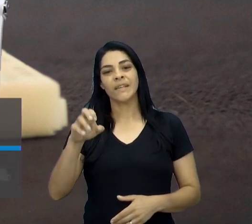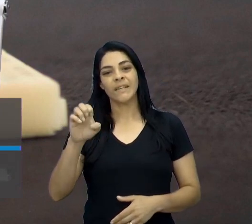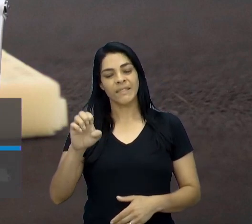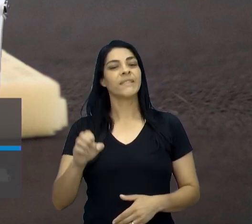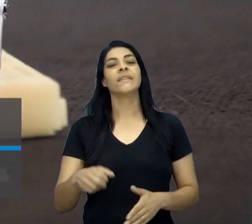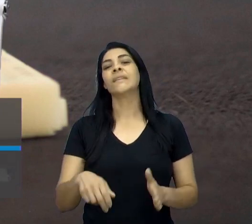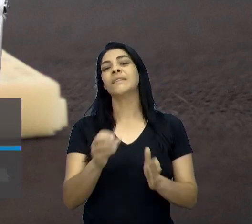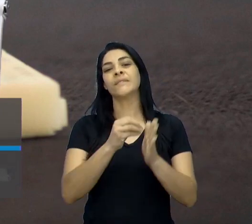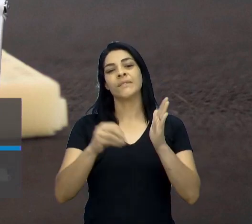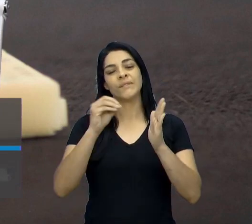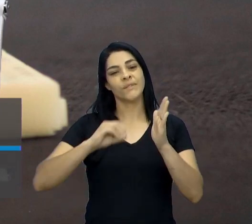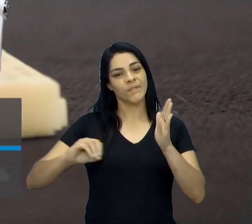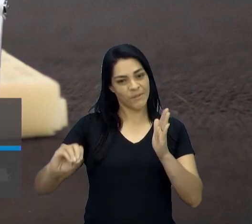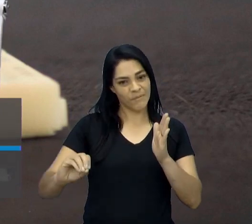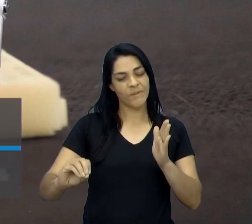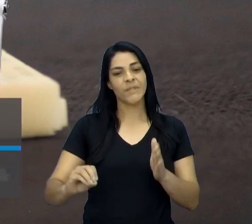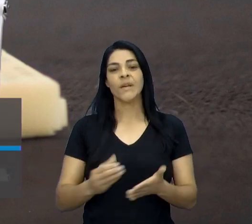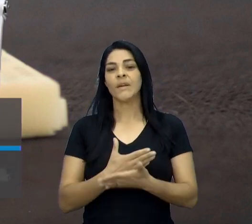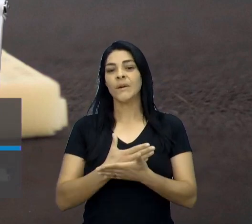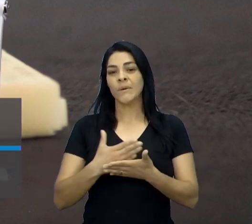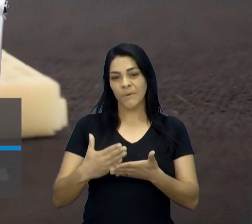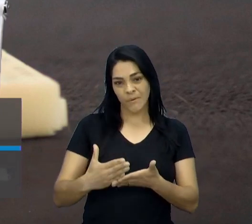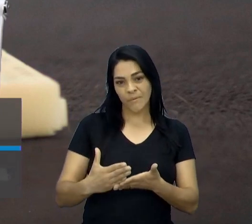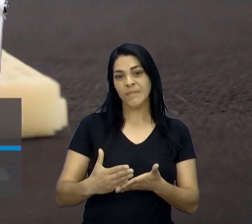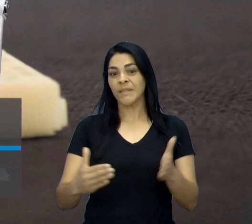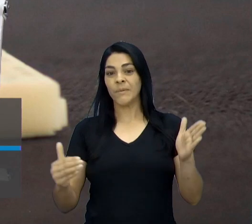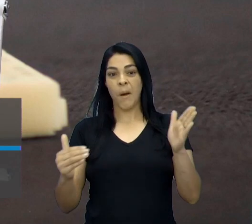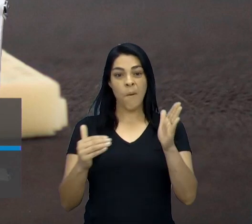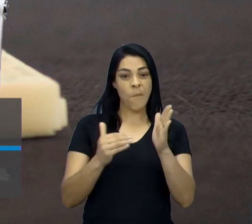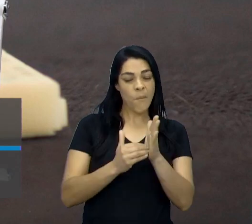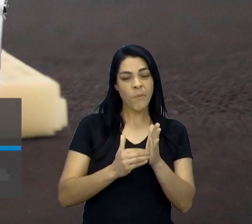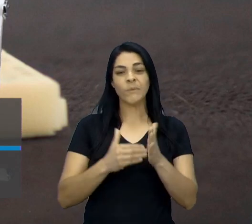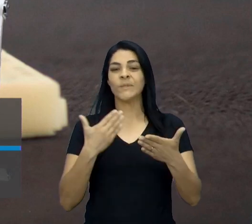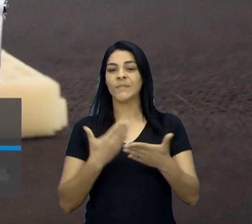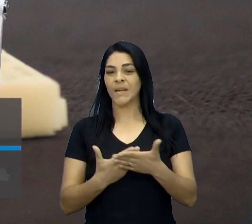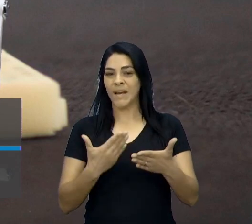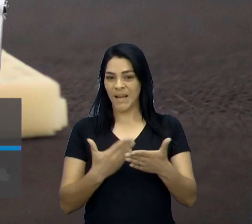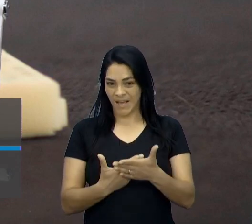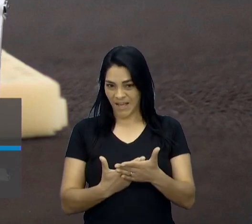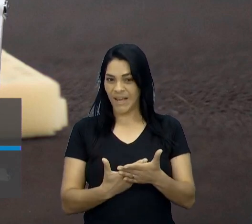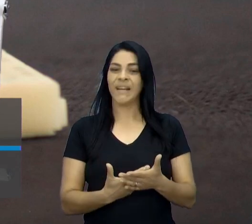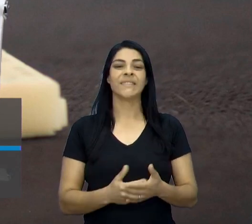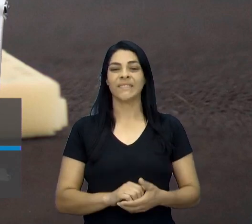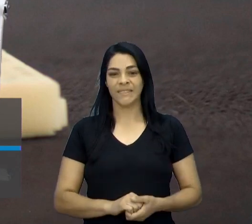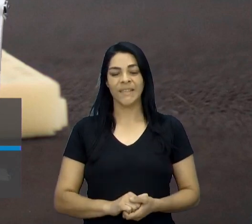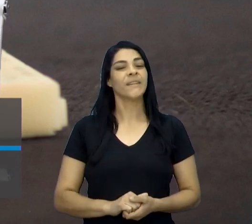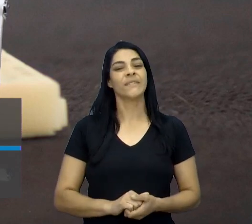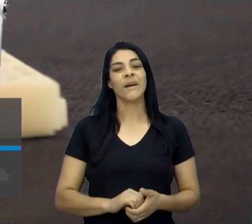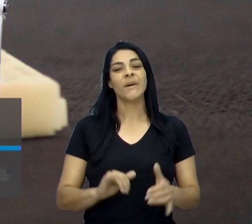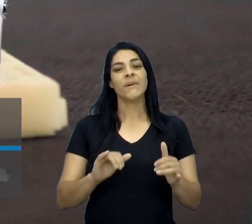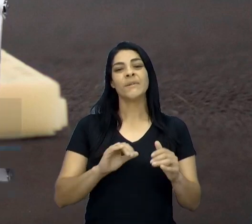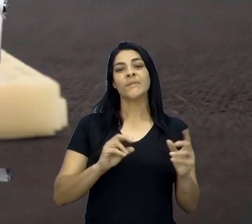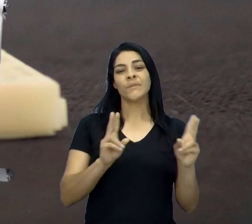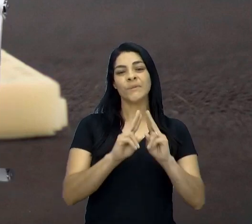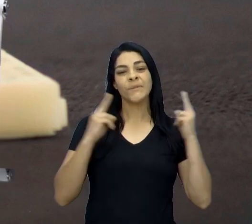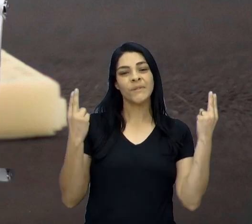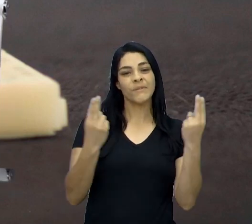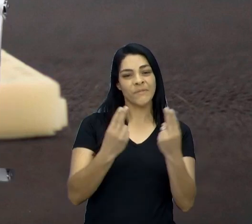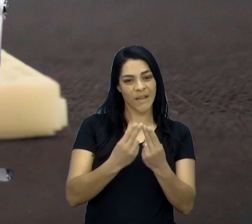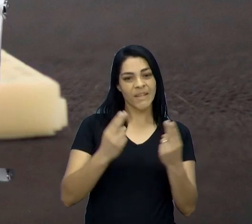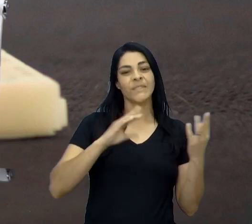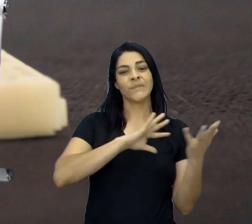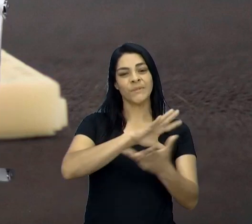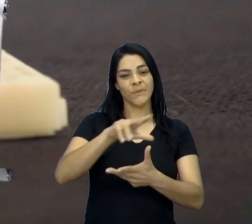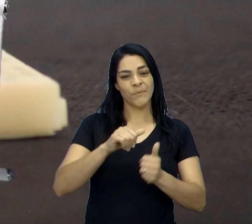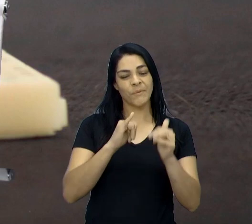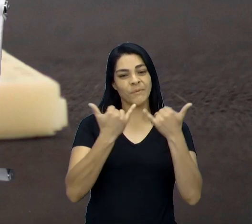começando mais uma aula. Na verdade, é a nossa última aula aí do componente universo elétrico no mundo dos jogos. A gente já